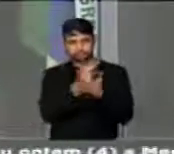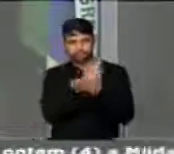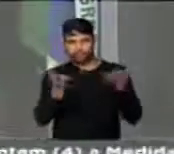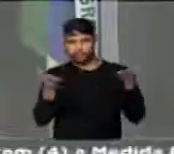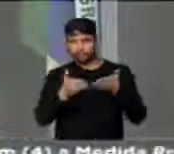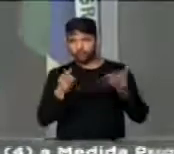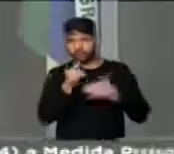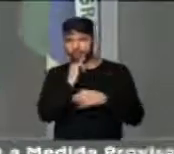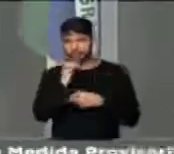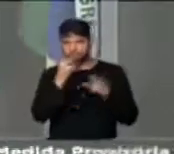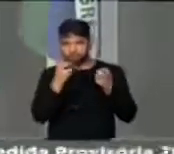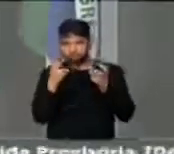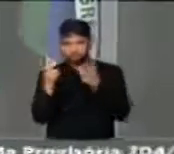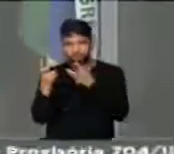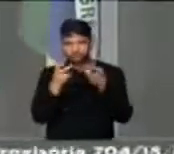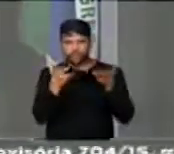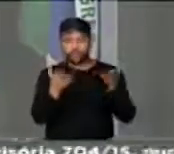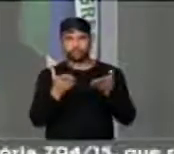por exemplo,